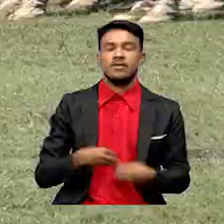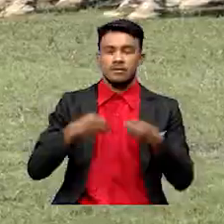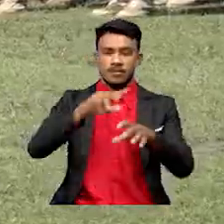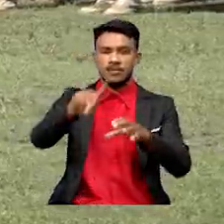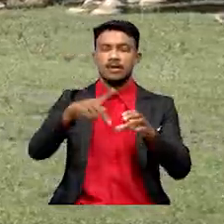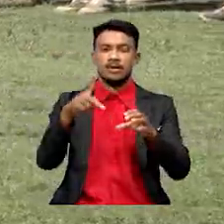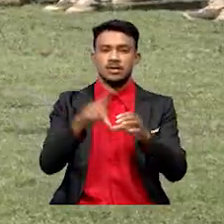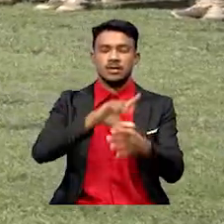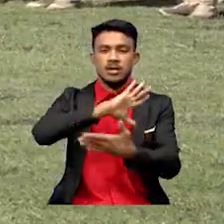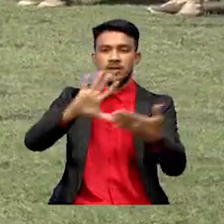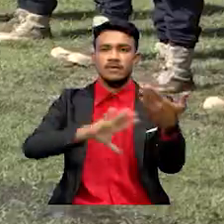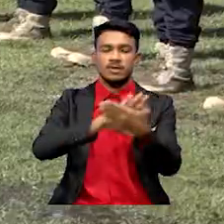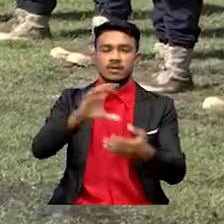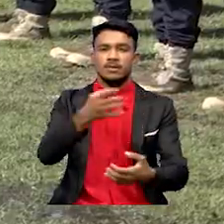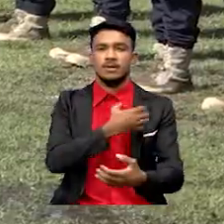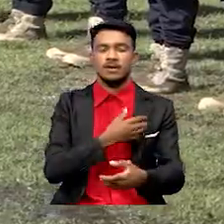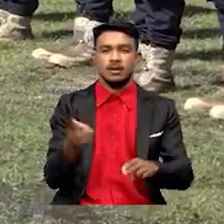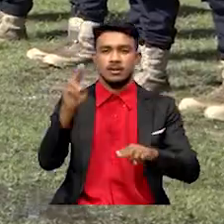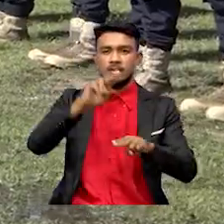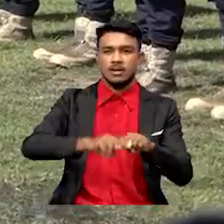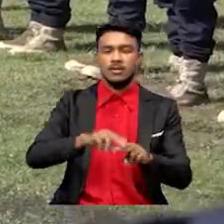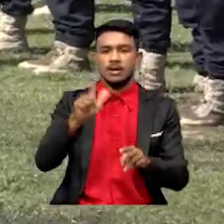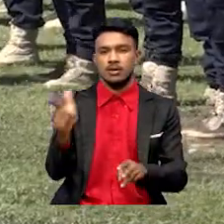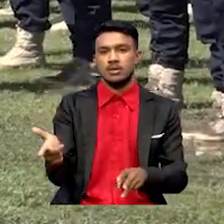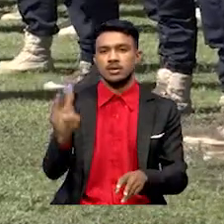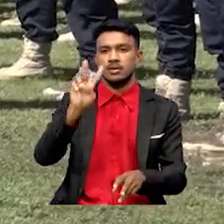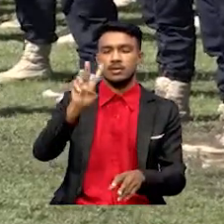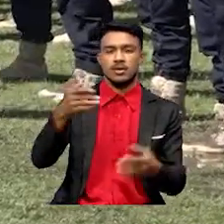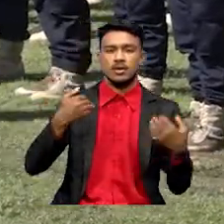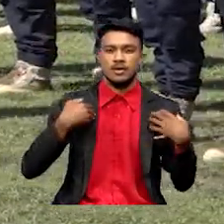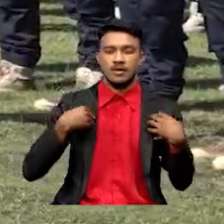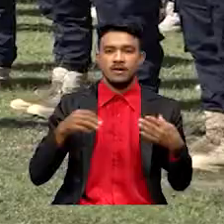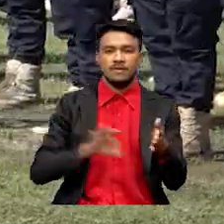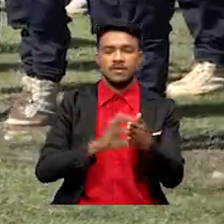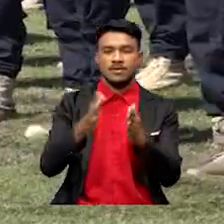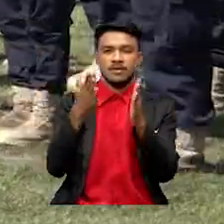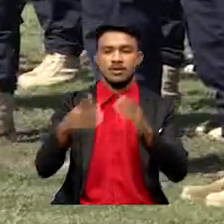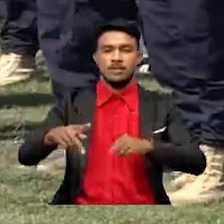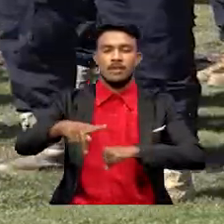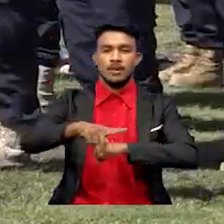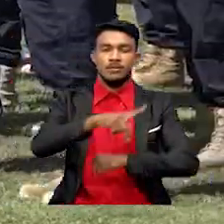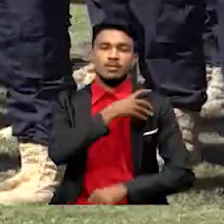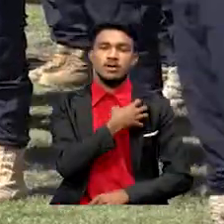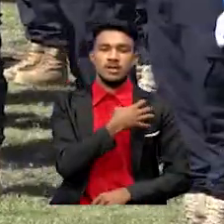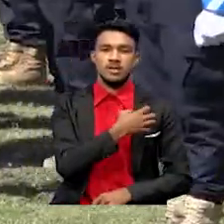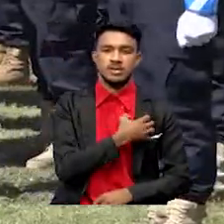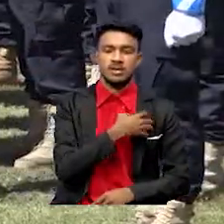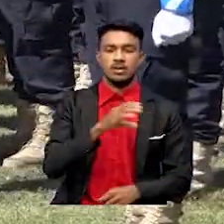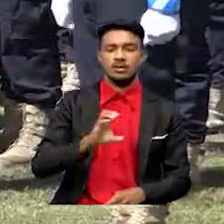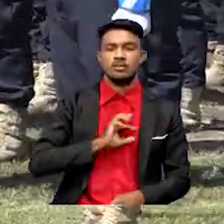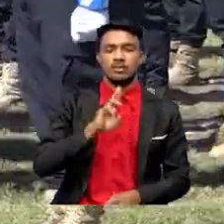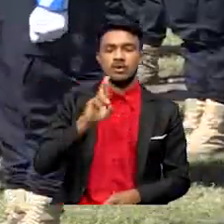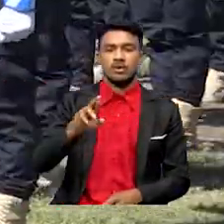foi um participa aniversário pntl Nian badalar o ano Lourenço enjoar e a centro formação por isso e como hora de domingo né